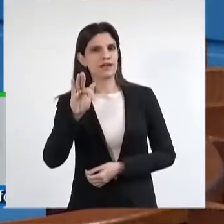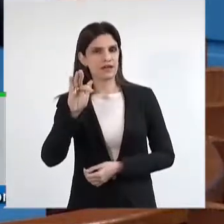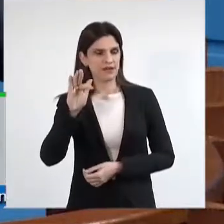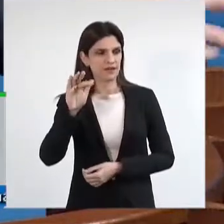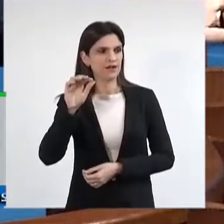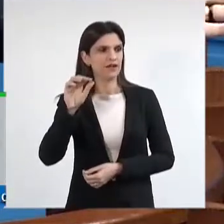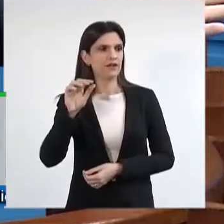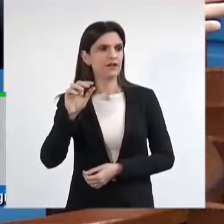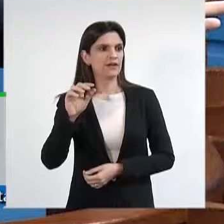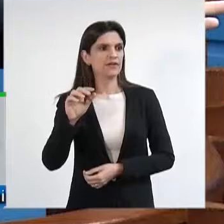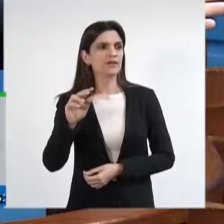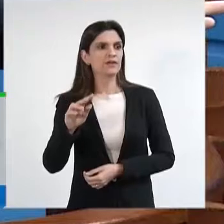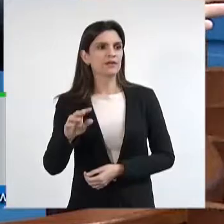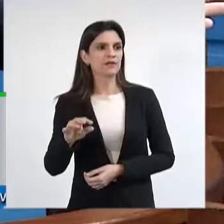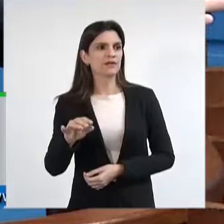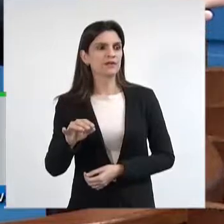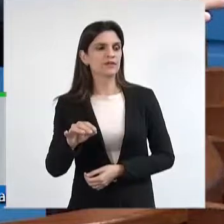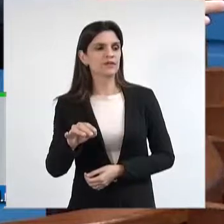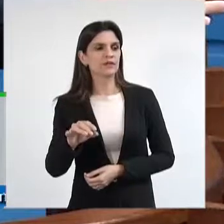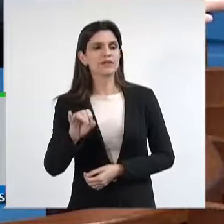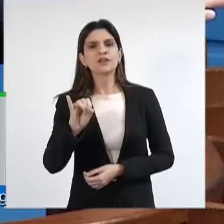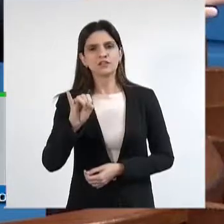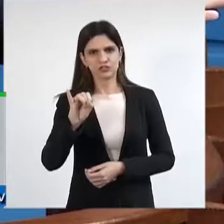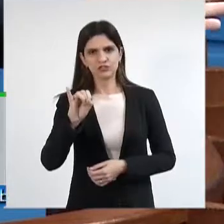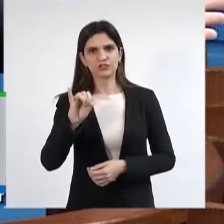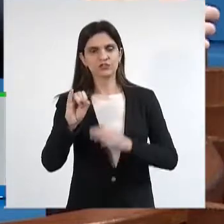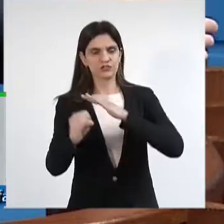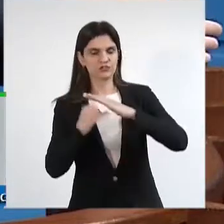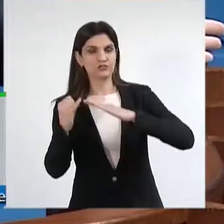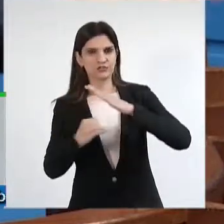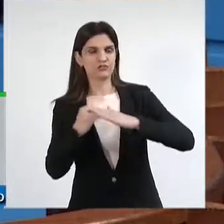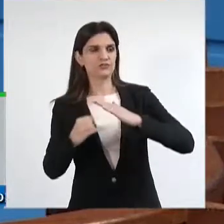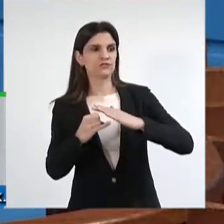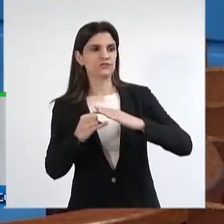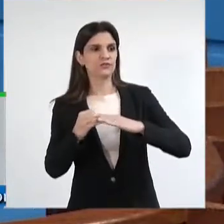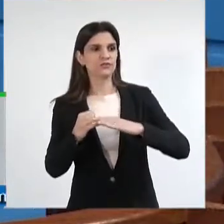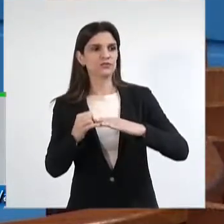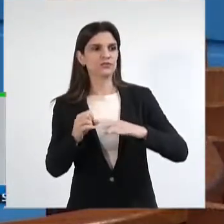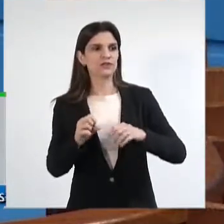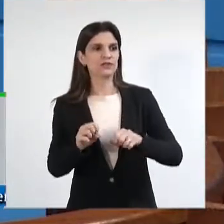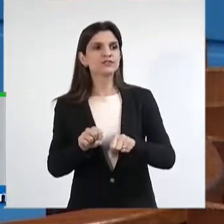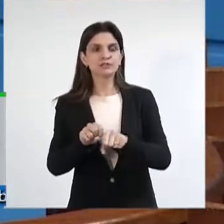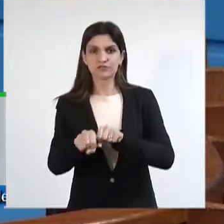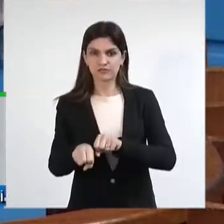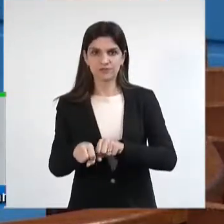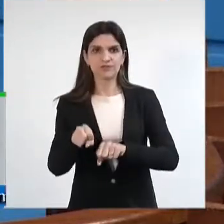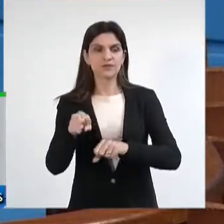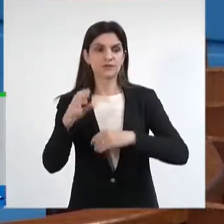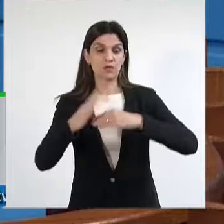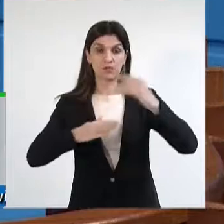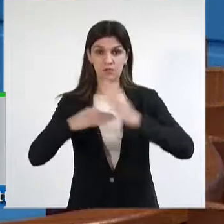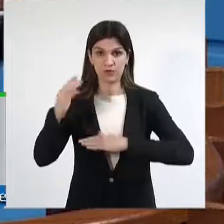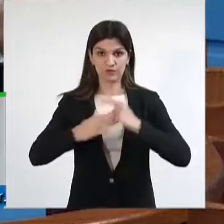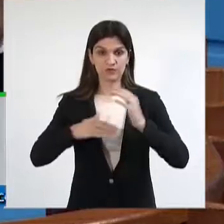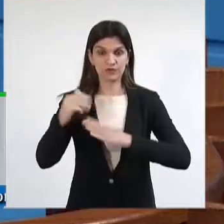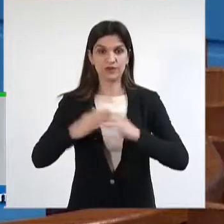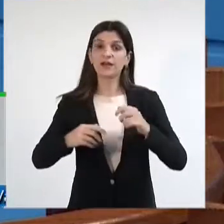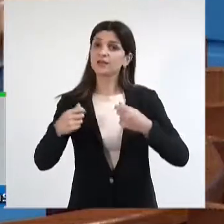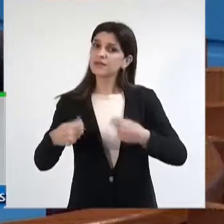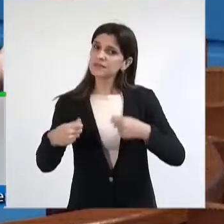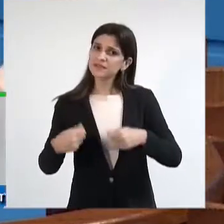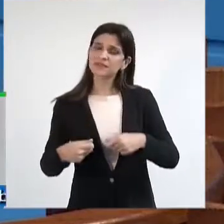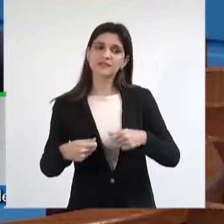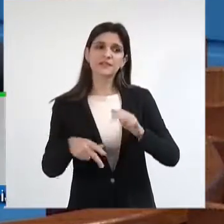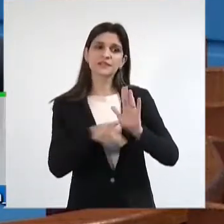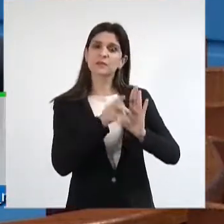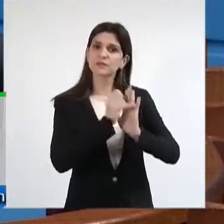Profissional, tinha vários programas, né? O governo precisa apresentar pelo menos, para a gente avaliar esse programa, para dizer se é bom ou se